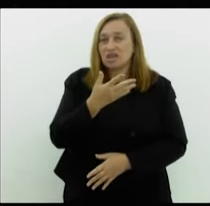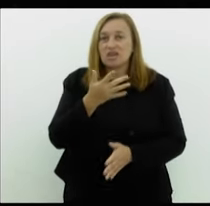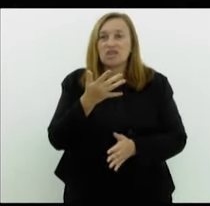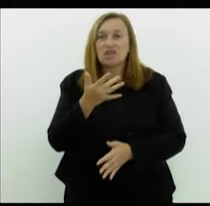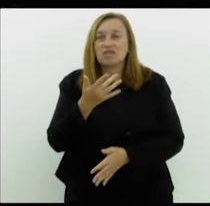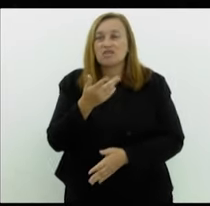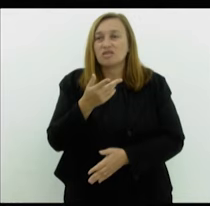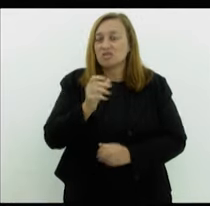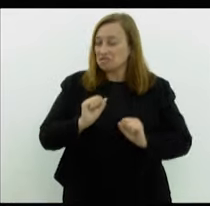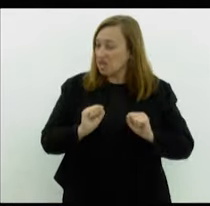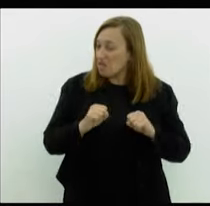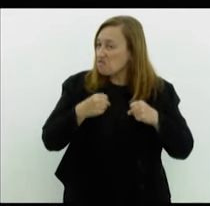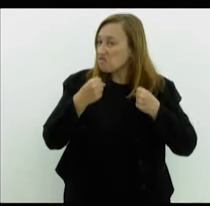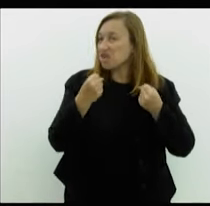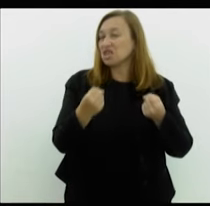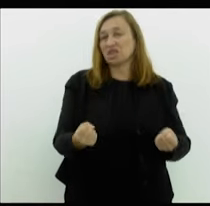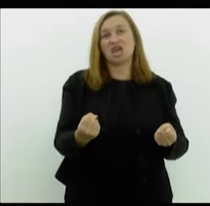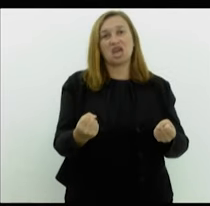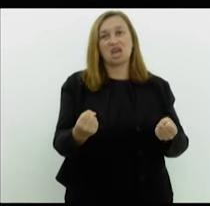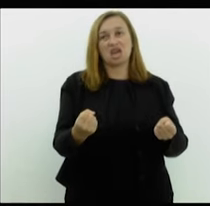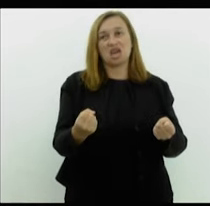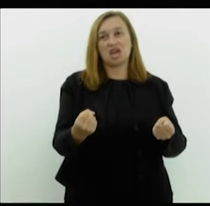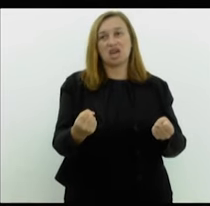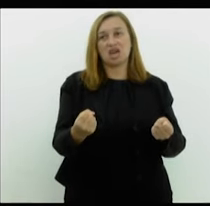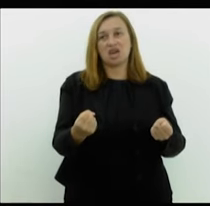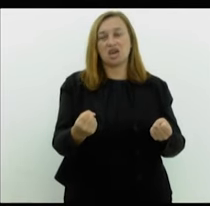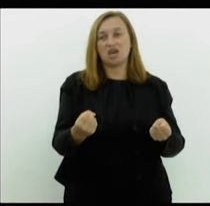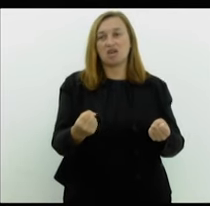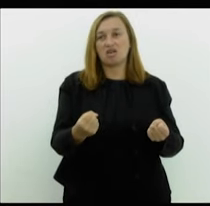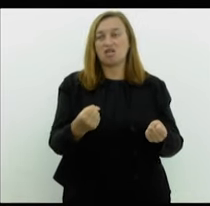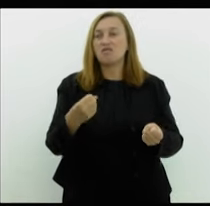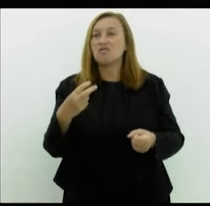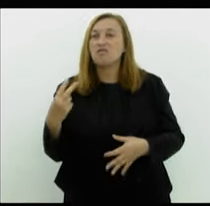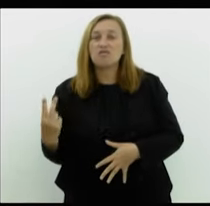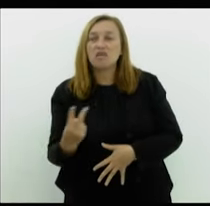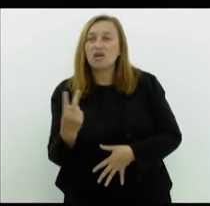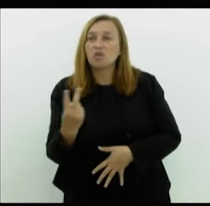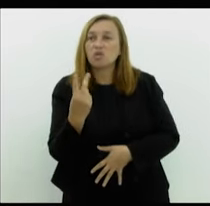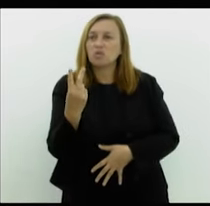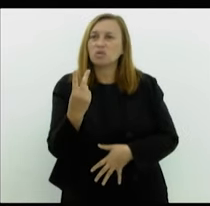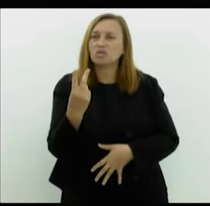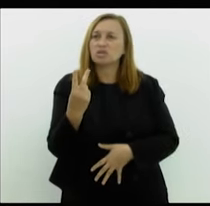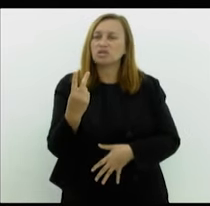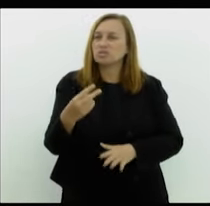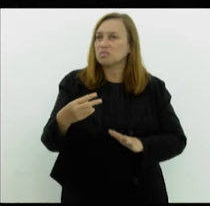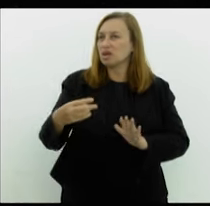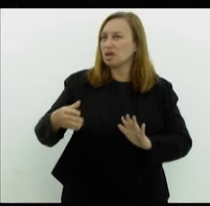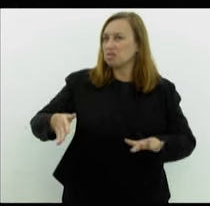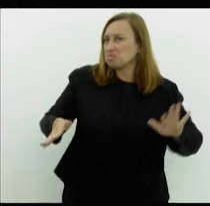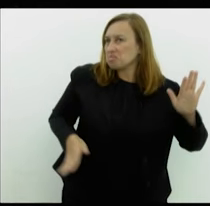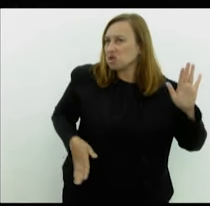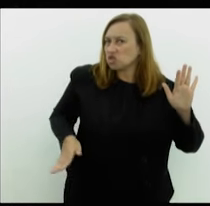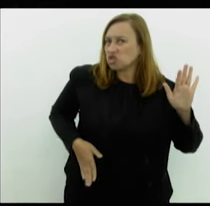defender benefícios, privilégios para criminosos.